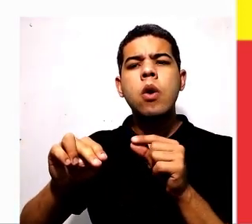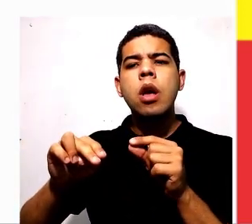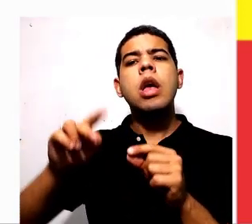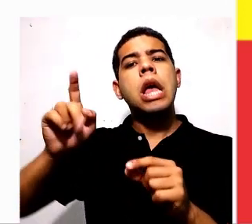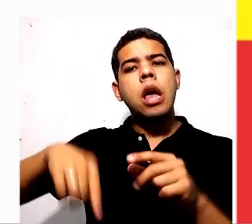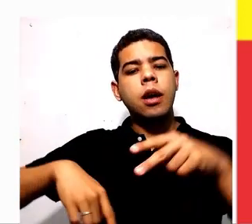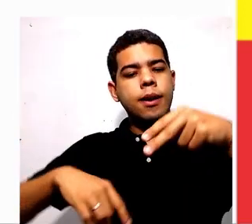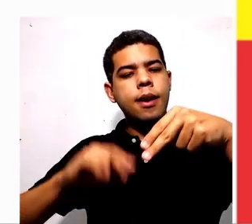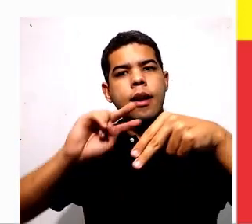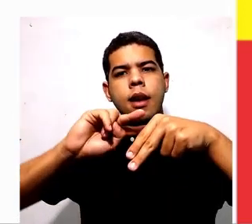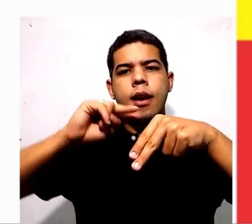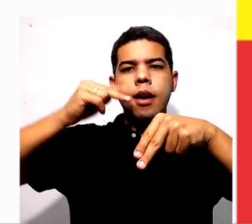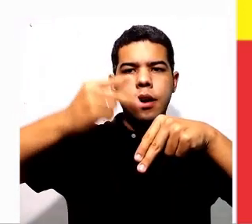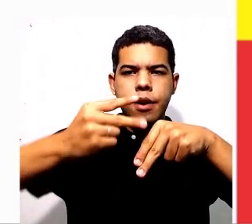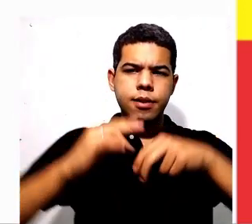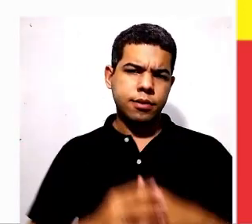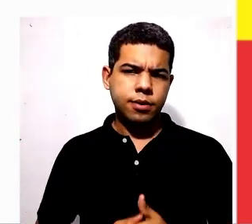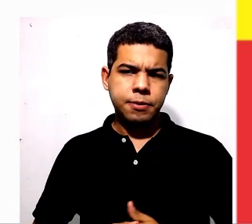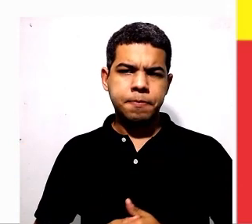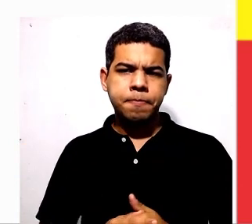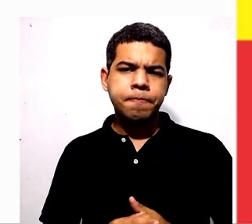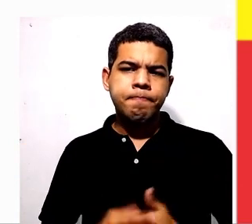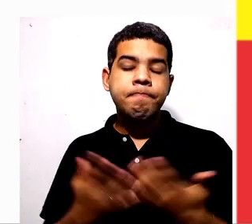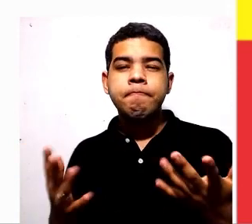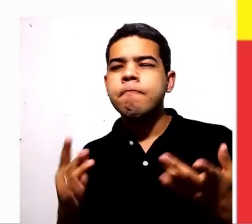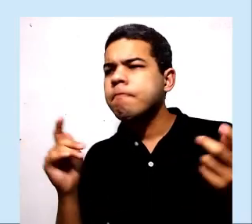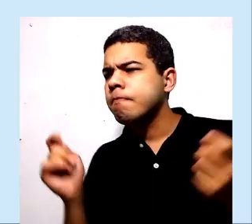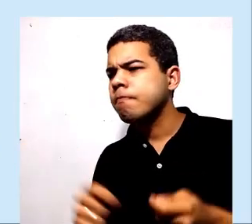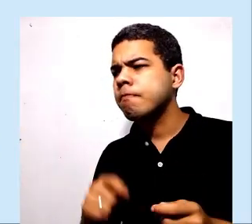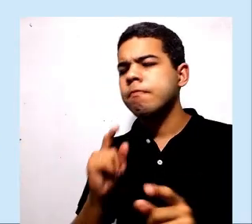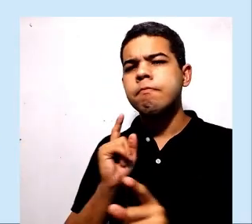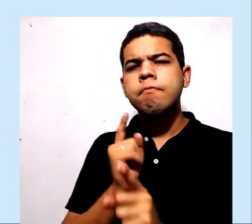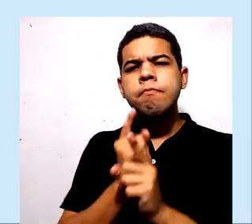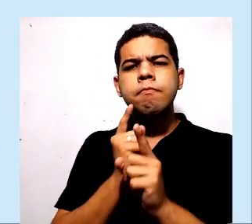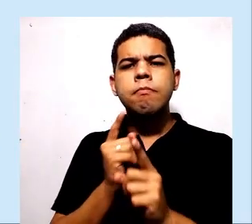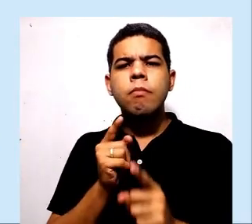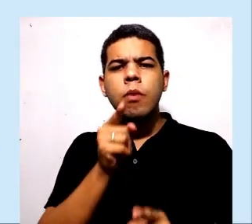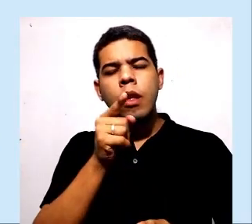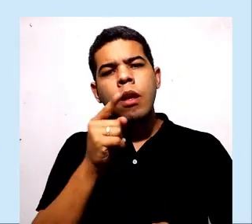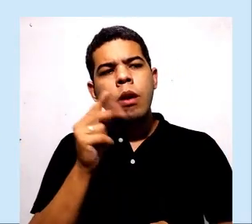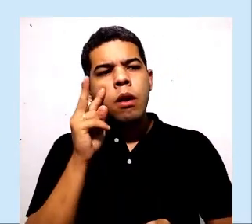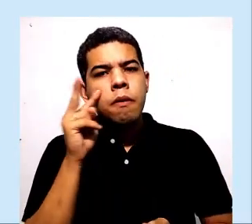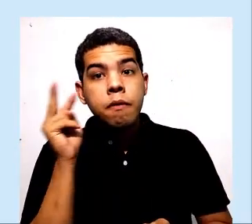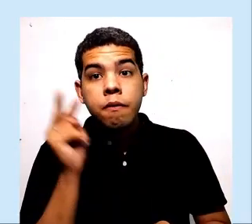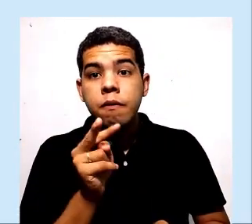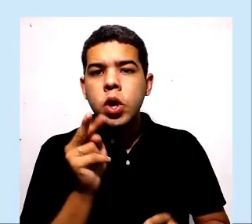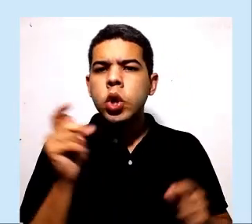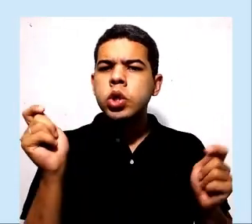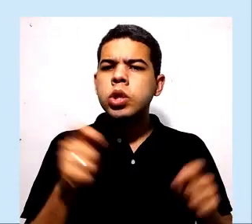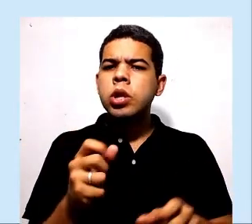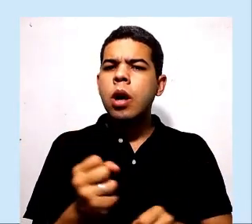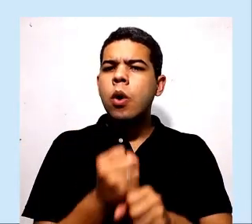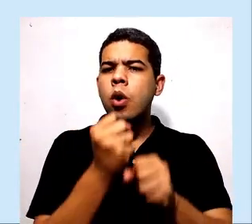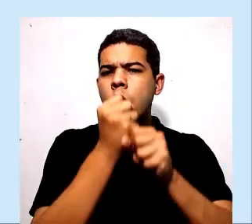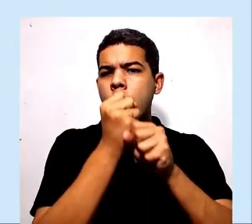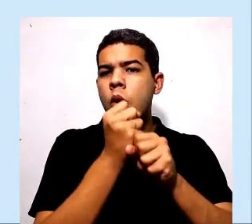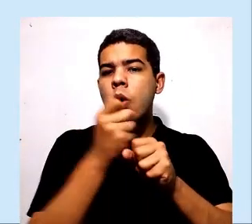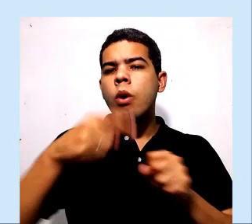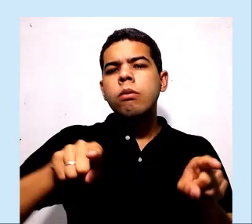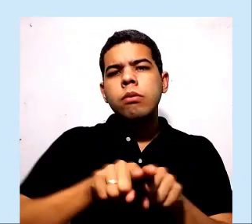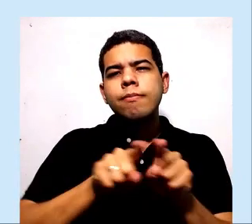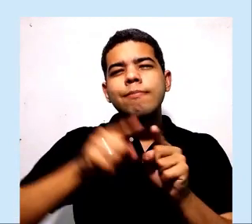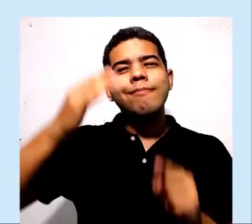ó, n ao quadrado. Então, veja aqui, nessa expressão que você acabou de ver, que a gente construiu e